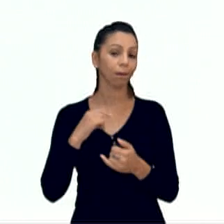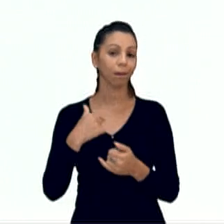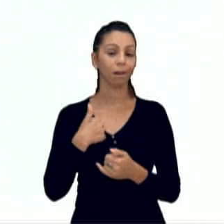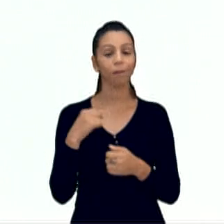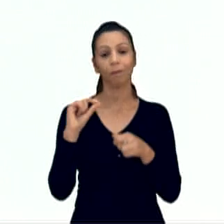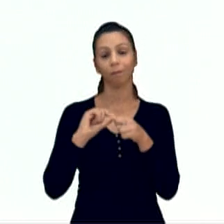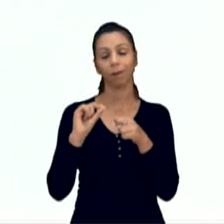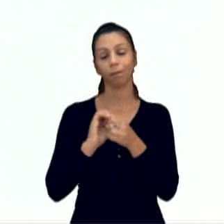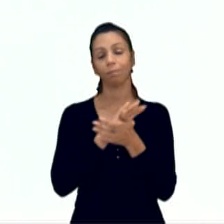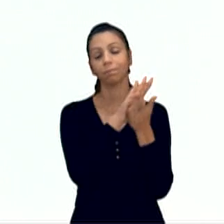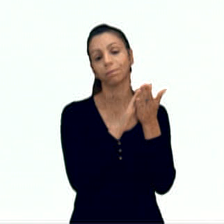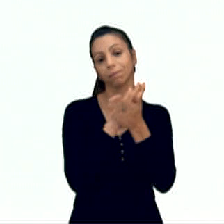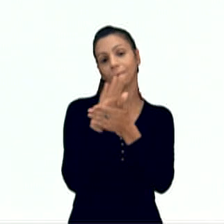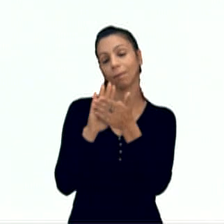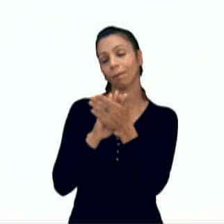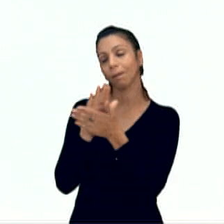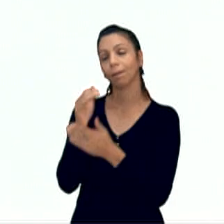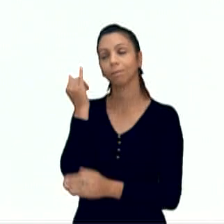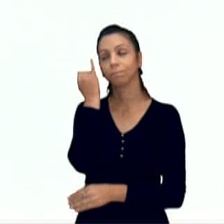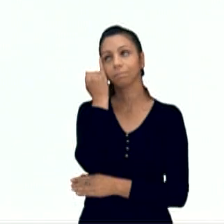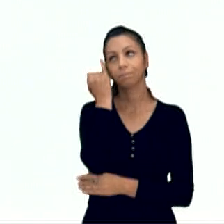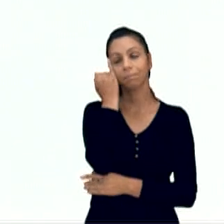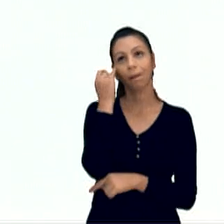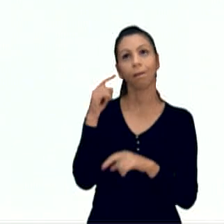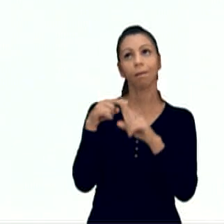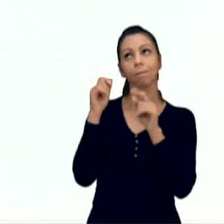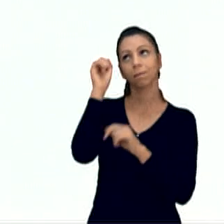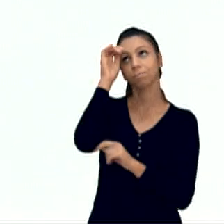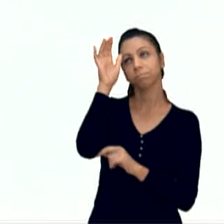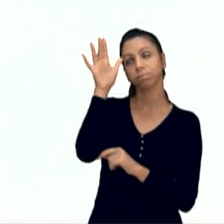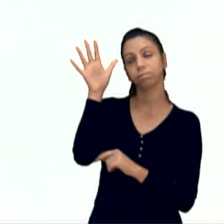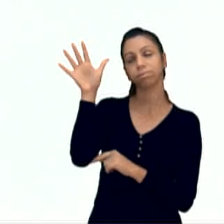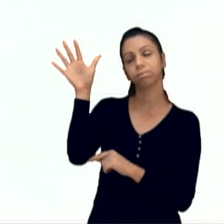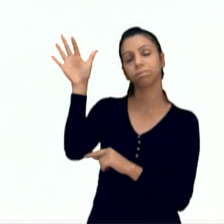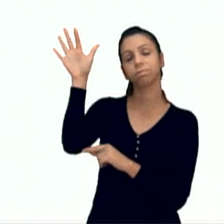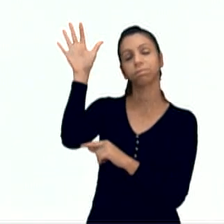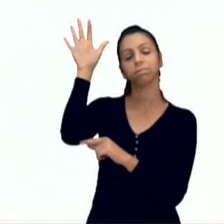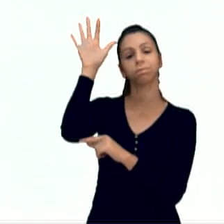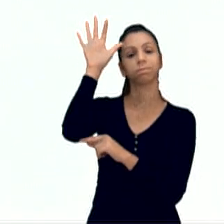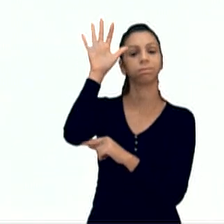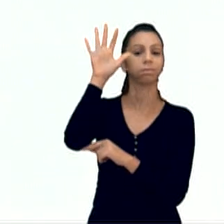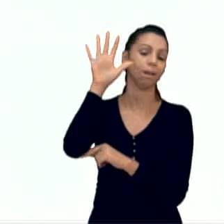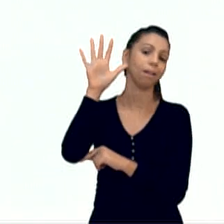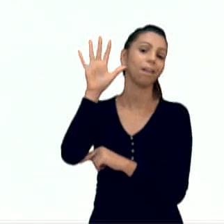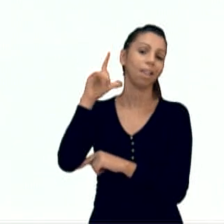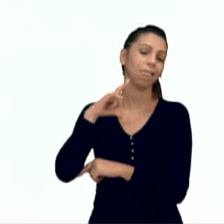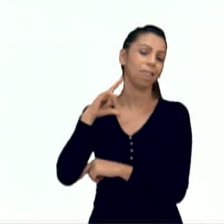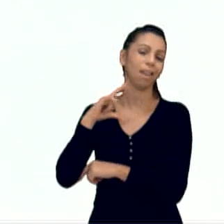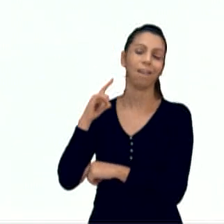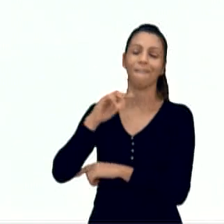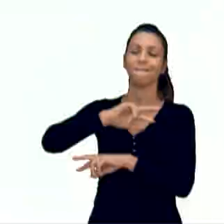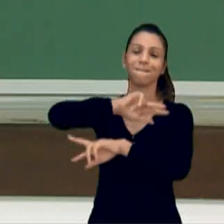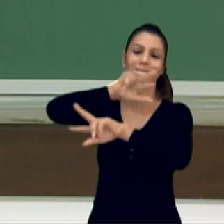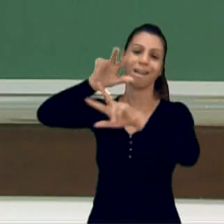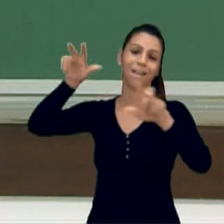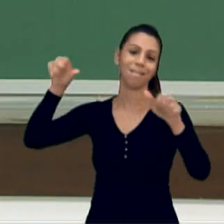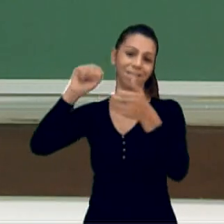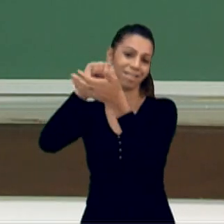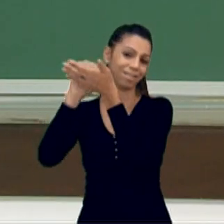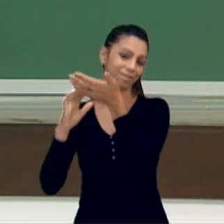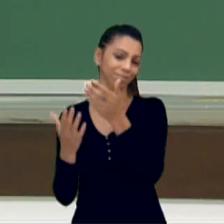nada, mas na minha cabeça eu estou muito ocupado. Então podem ver ali, ó, que o mind é